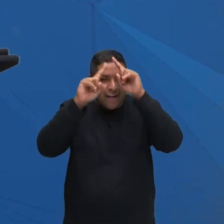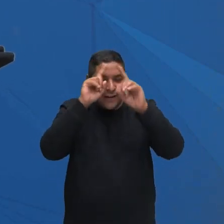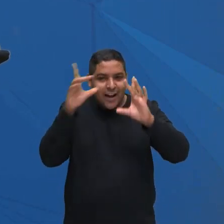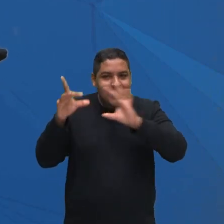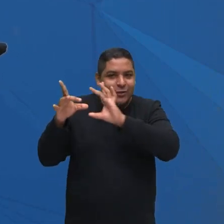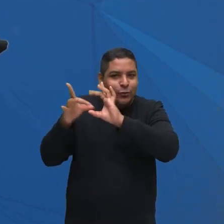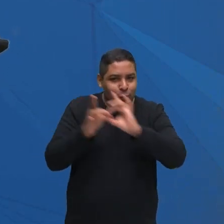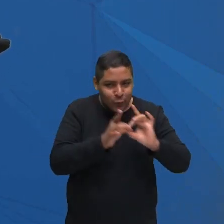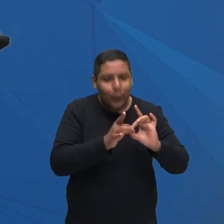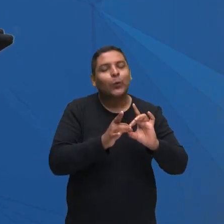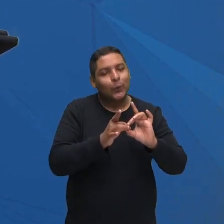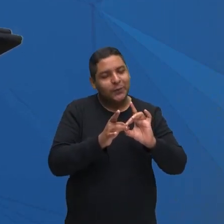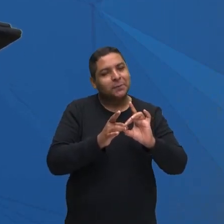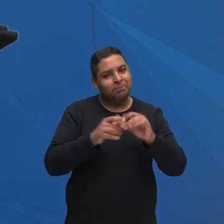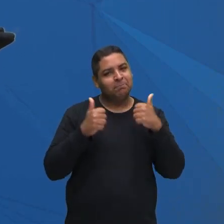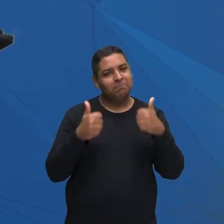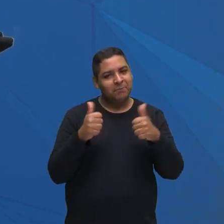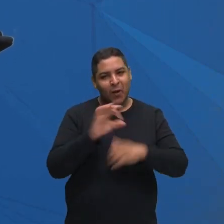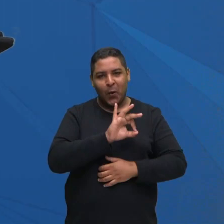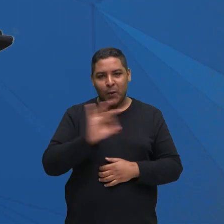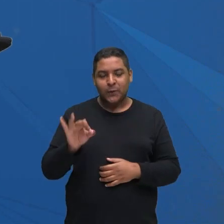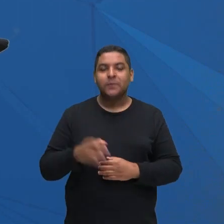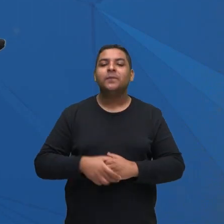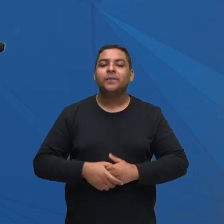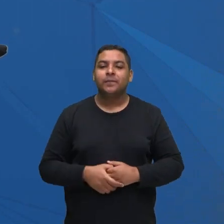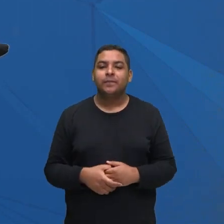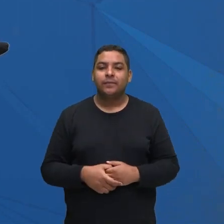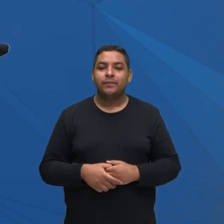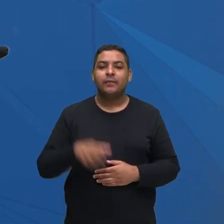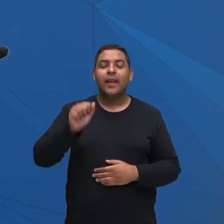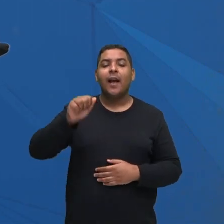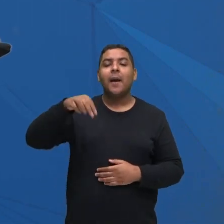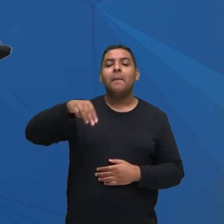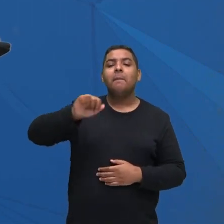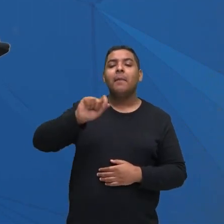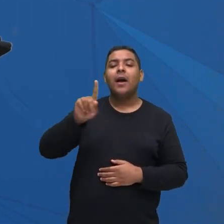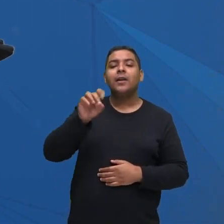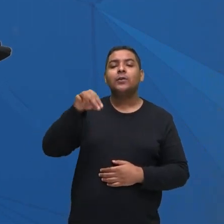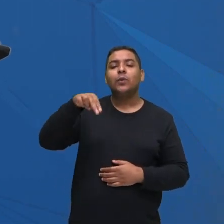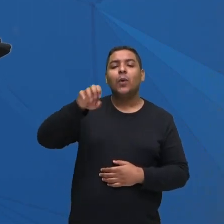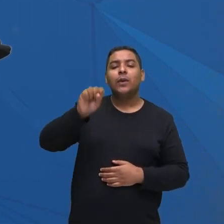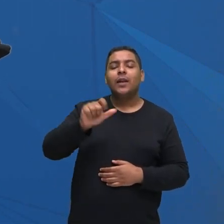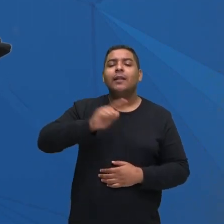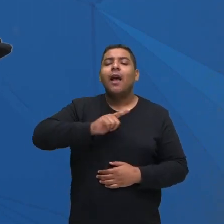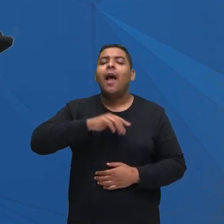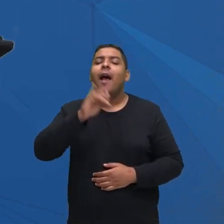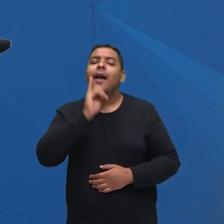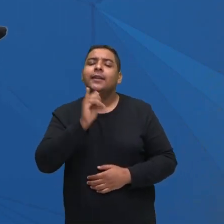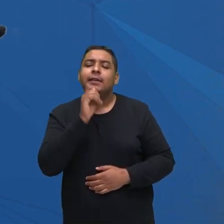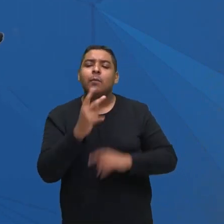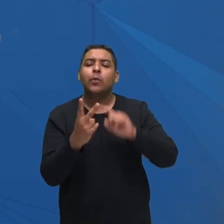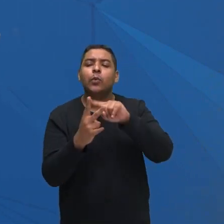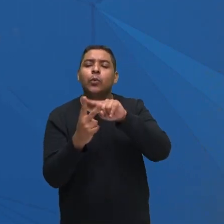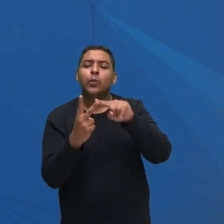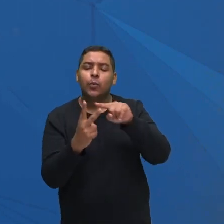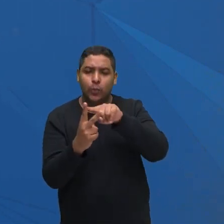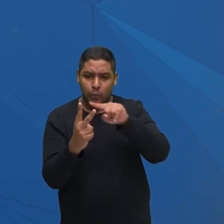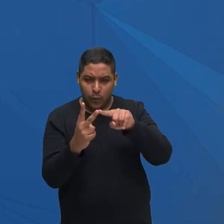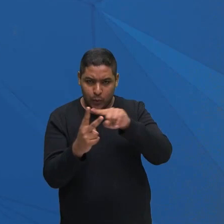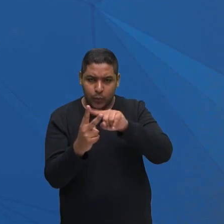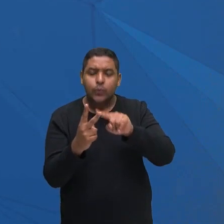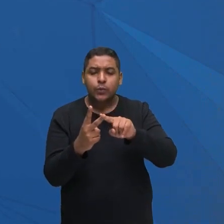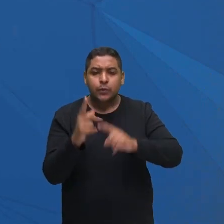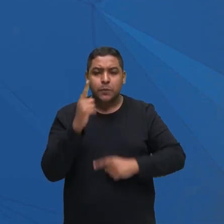tá valendo, tá bom? E eu quero ver, olha só, o amazonês, ele traz como exemplo esses dois termos aí, só pra gente entender um pouquinho